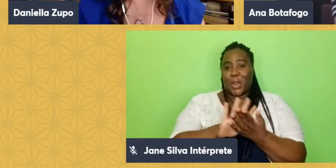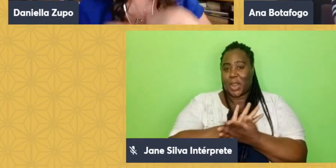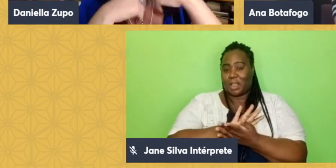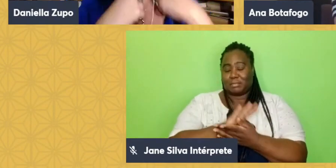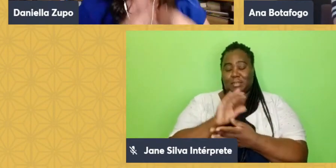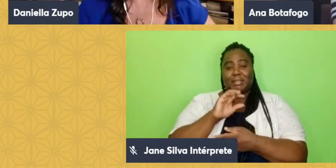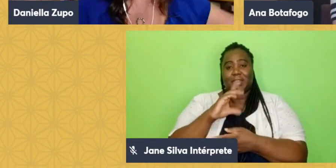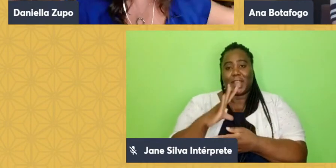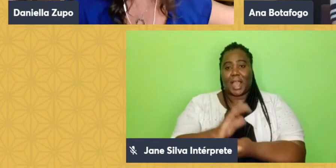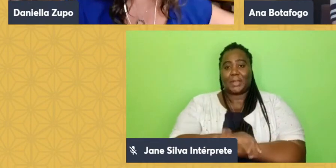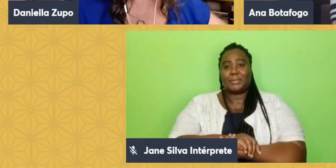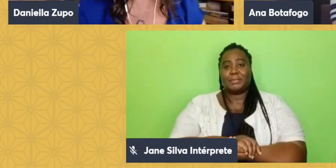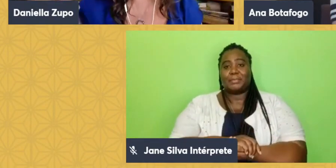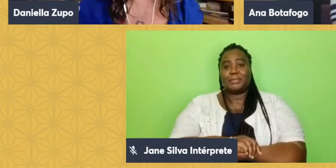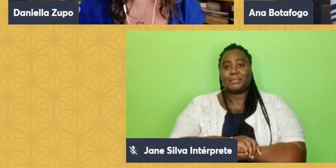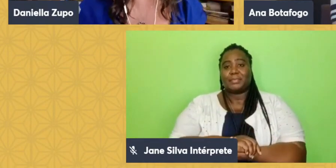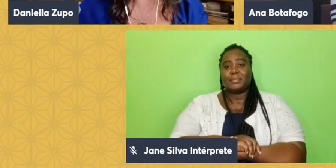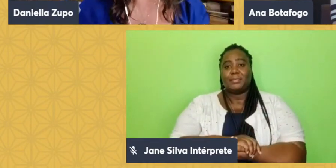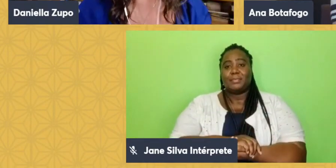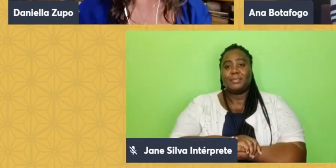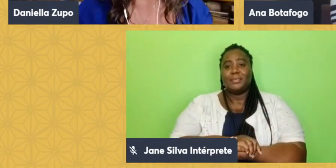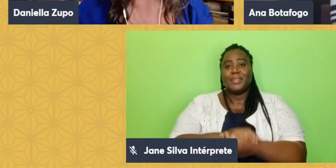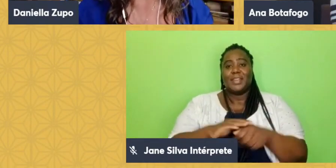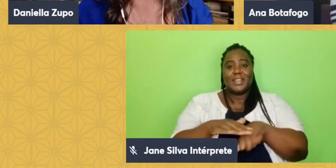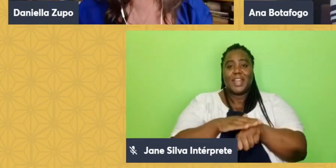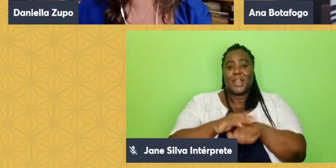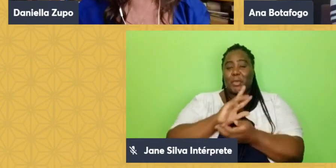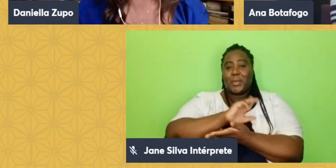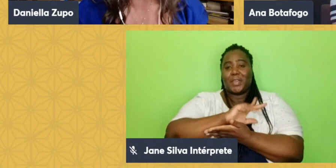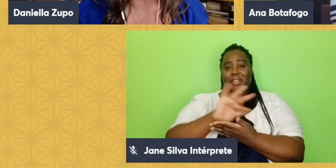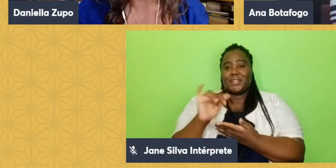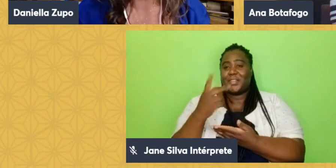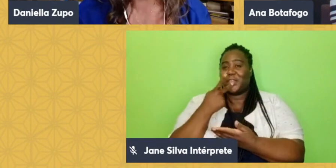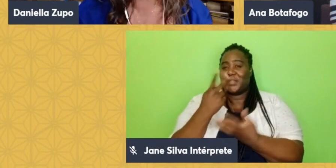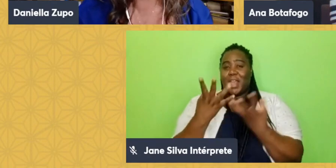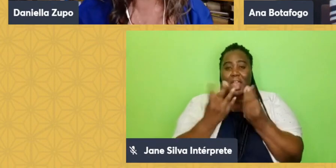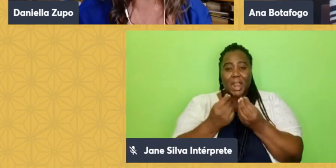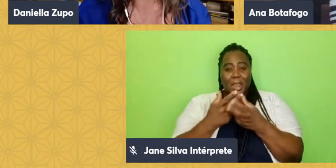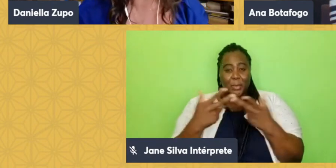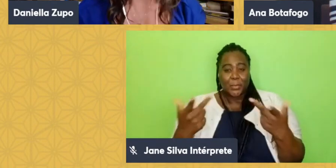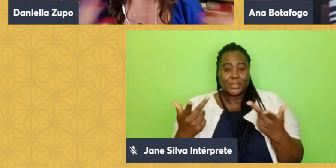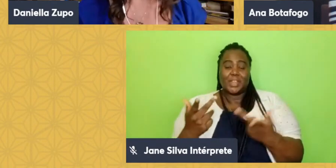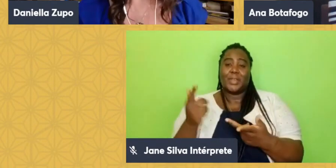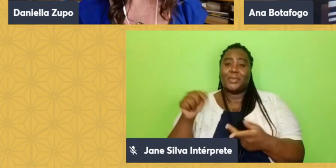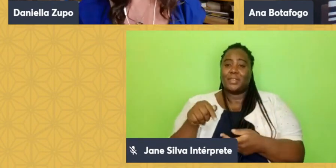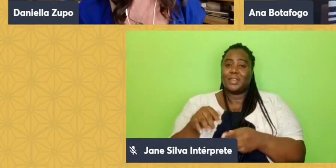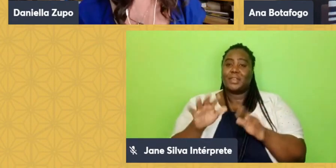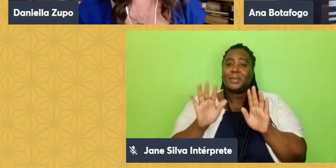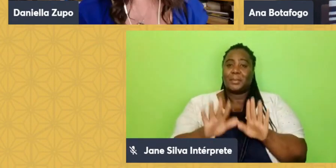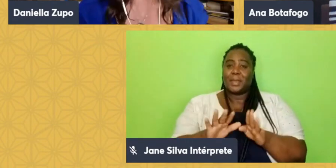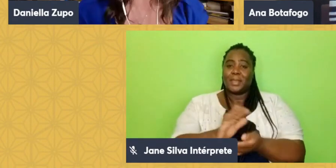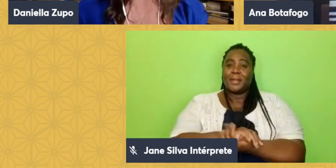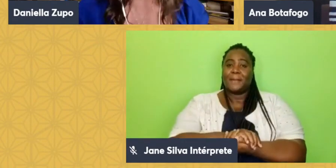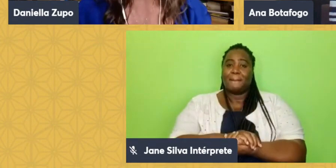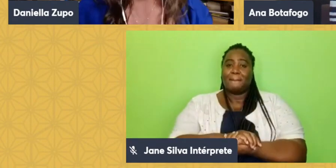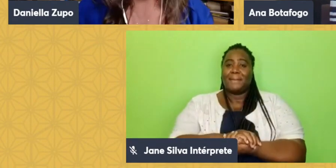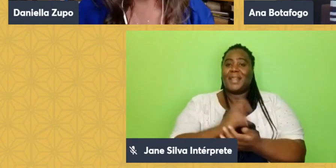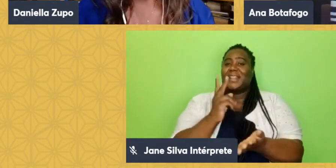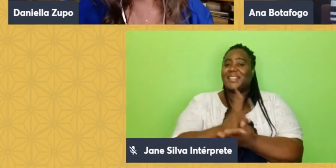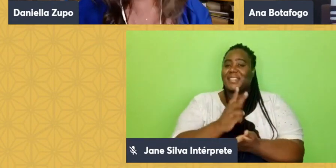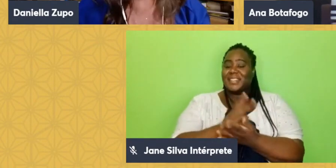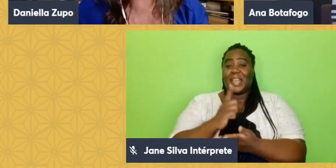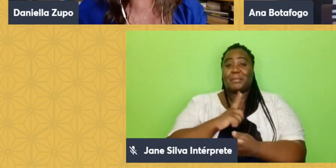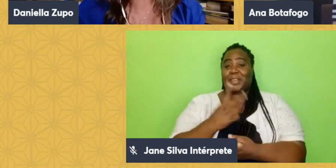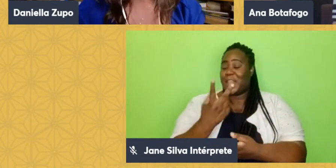obviamente conversa foi para vários lados falamos de muitas coisas aqui mas há sempre quis